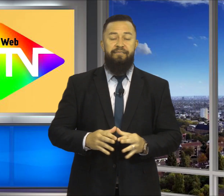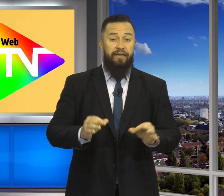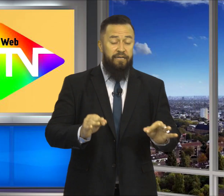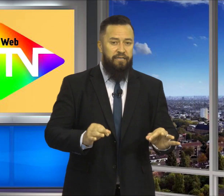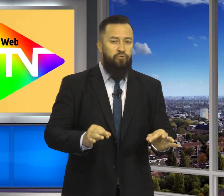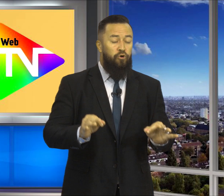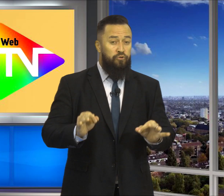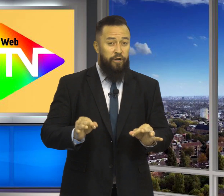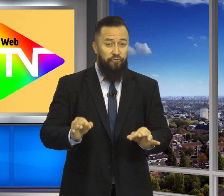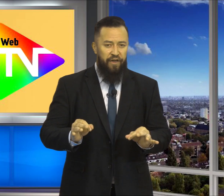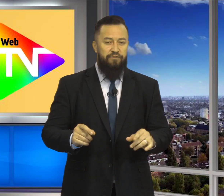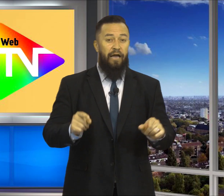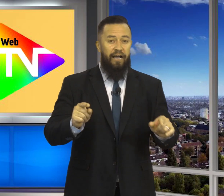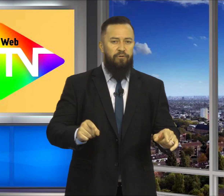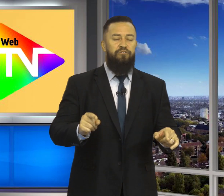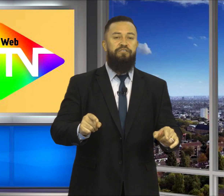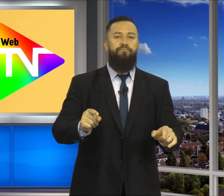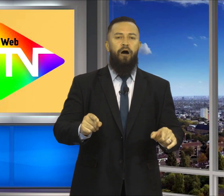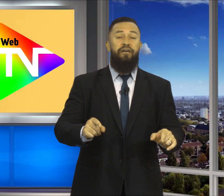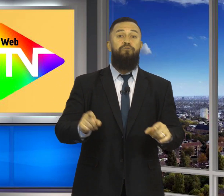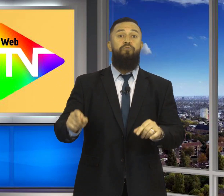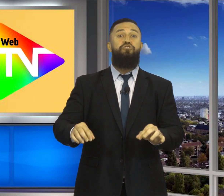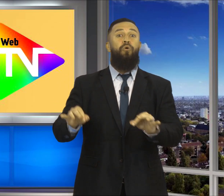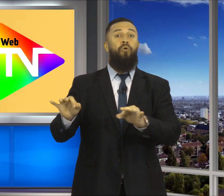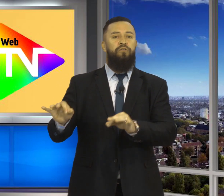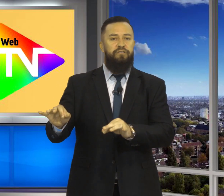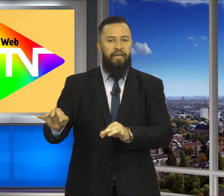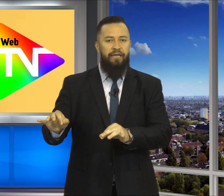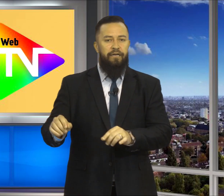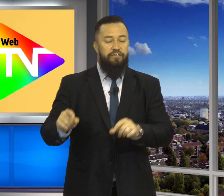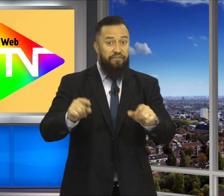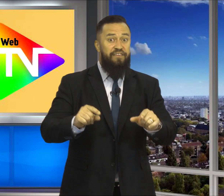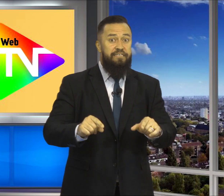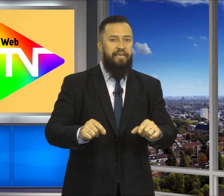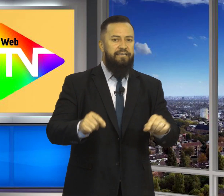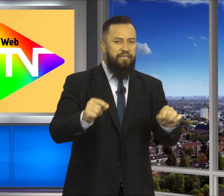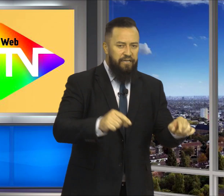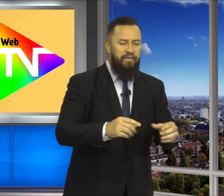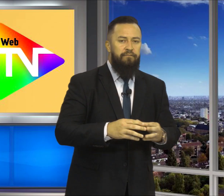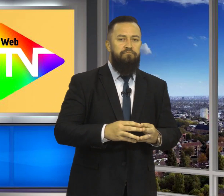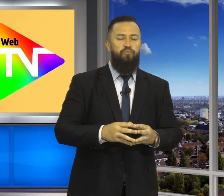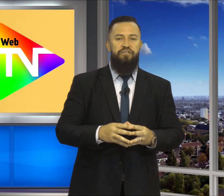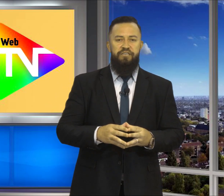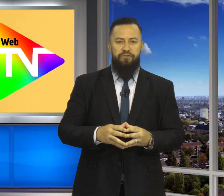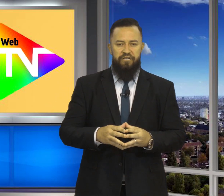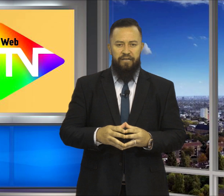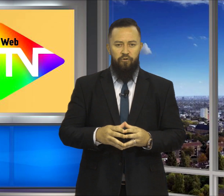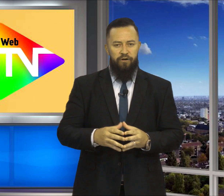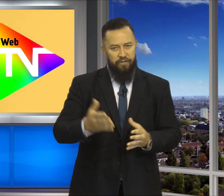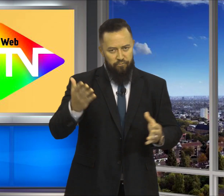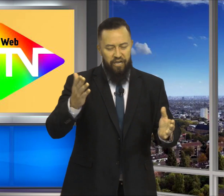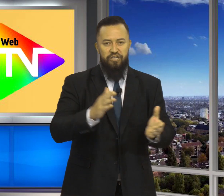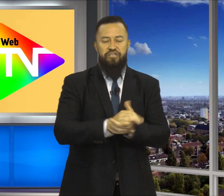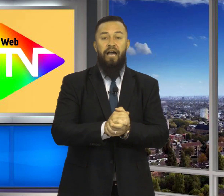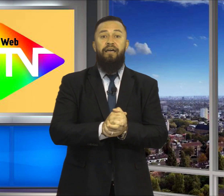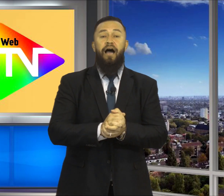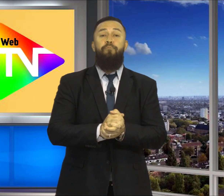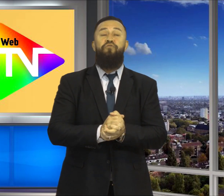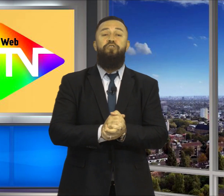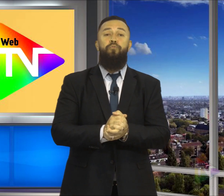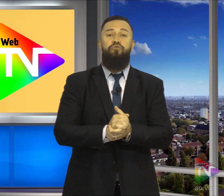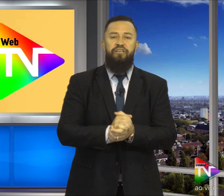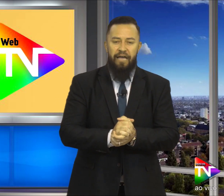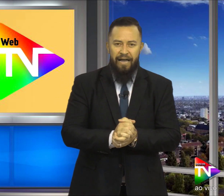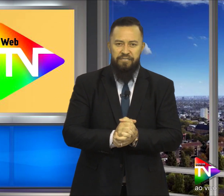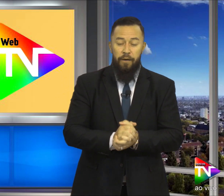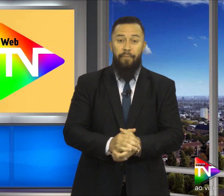acompanhar aí a saída do doutor Elvésio na Câmara Municipal na reunião de ontem, dia 27, aqui no município de Janaúba, no que a gente já